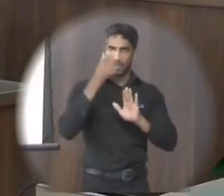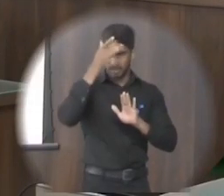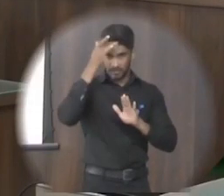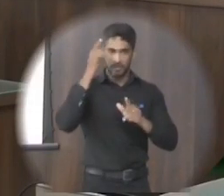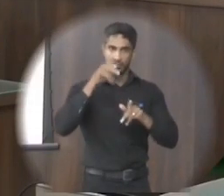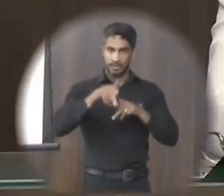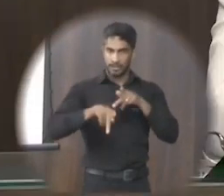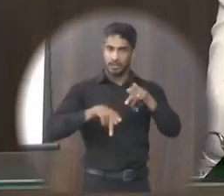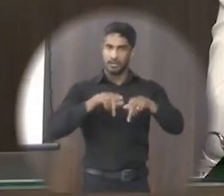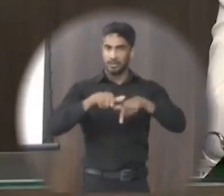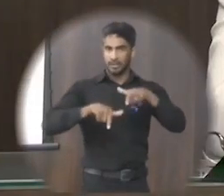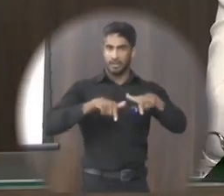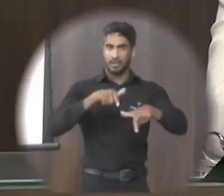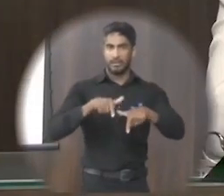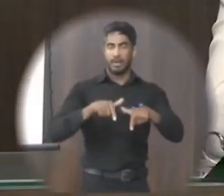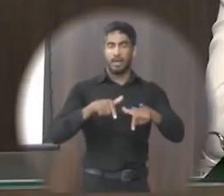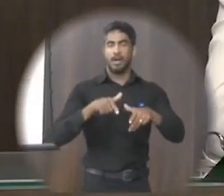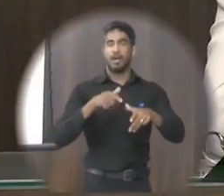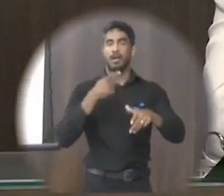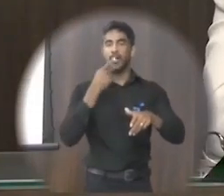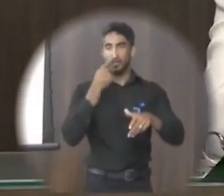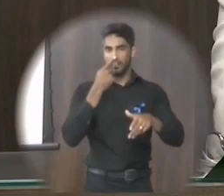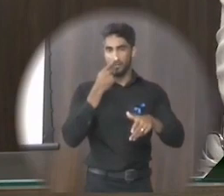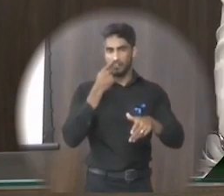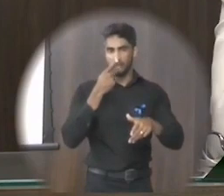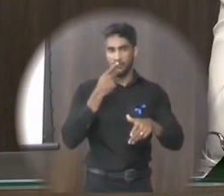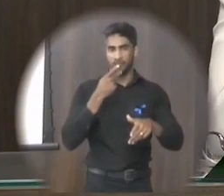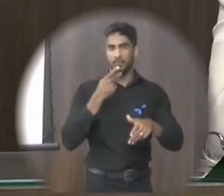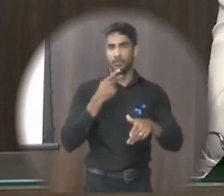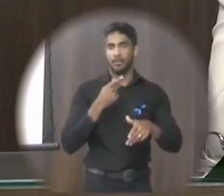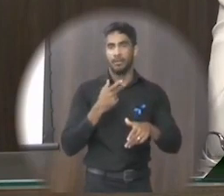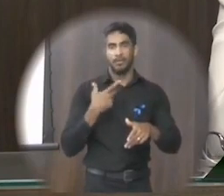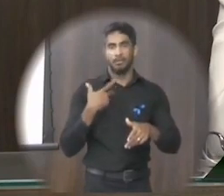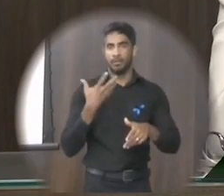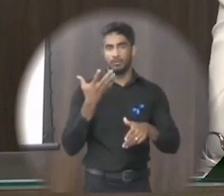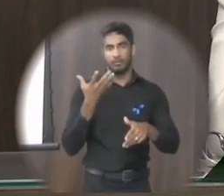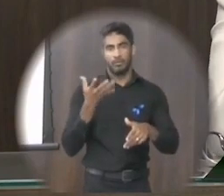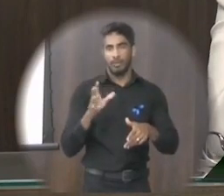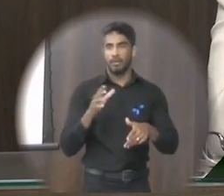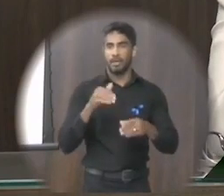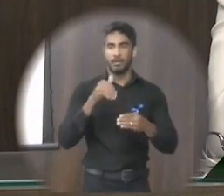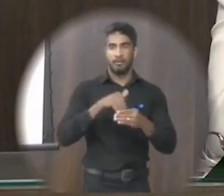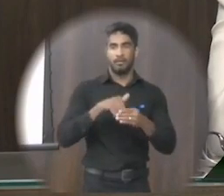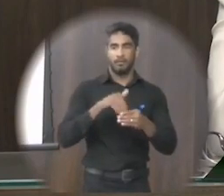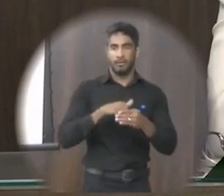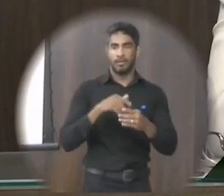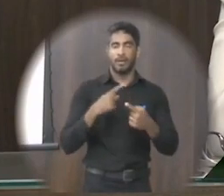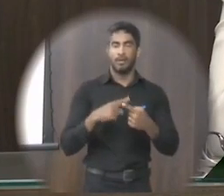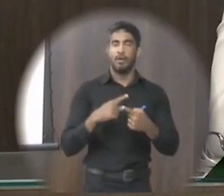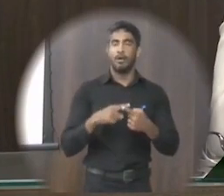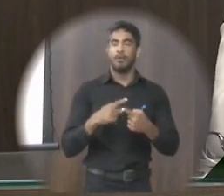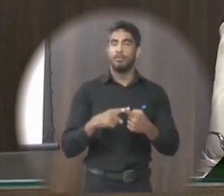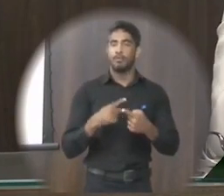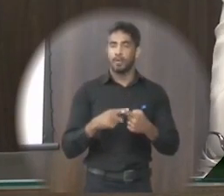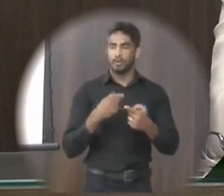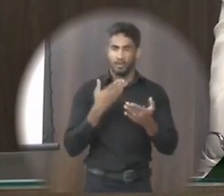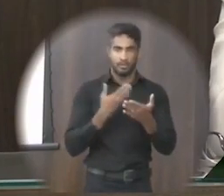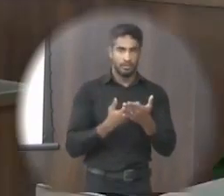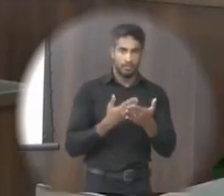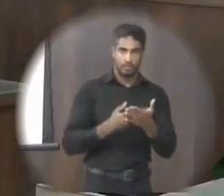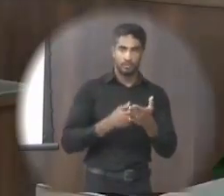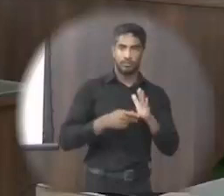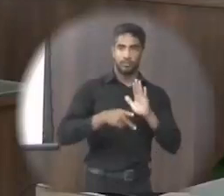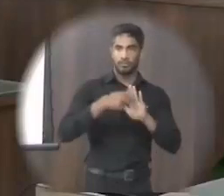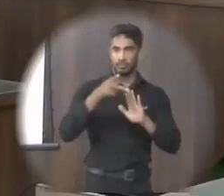servidores, eu vou abster o meu voto. Porque também, não porque eu não fiz o estudo, estudei o